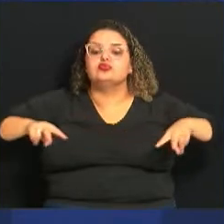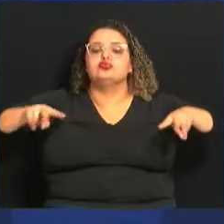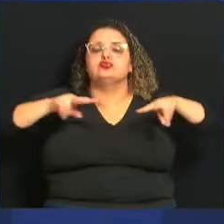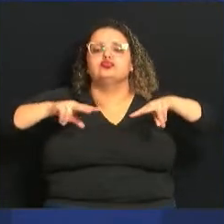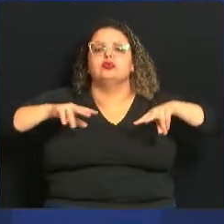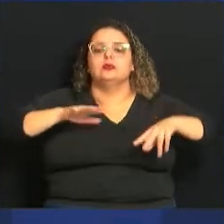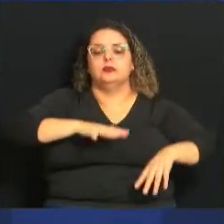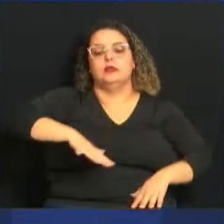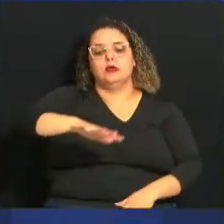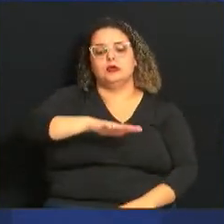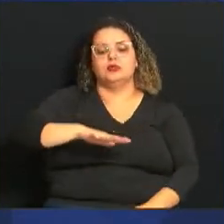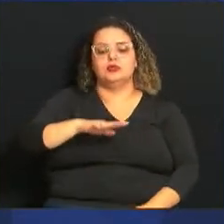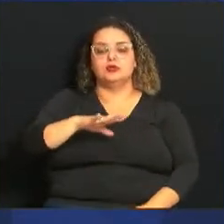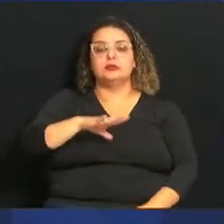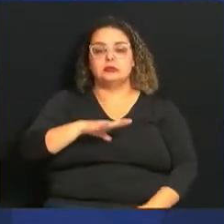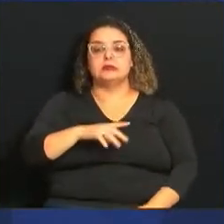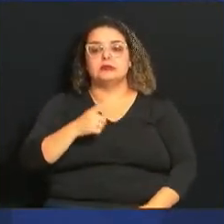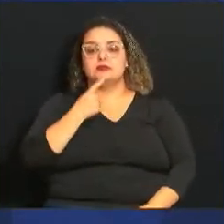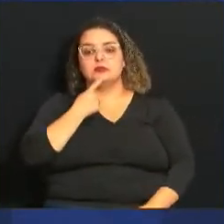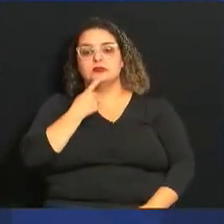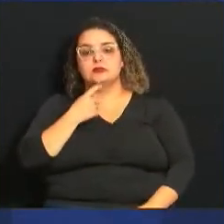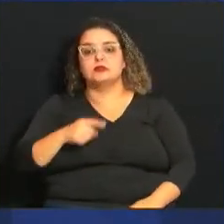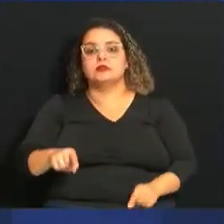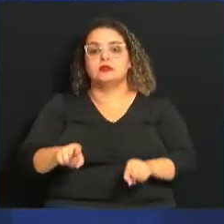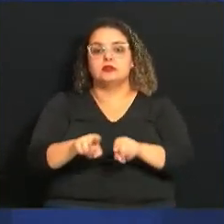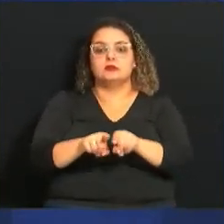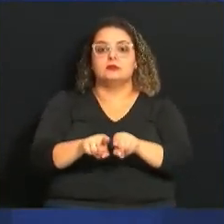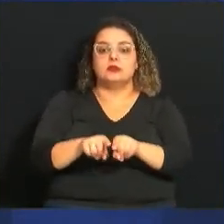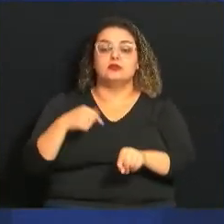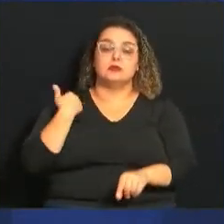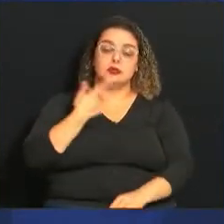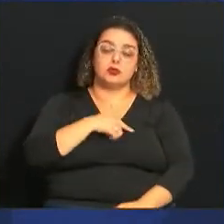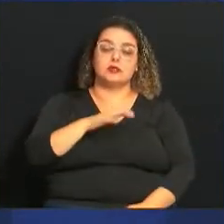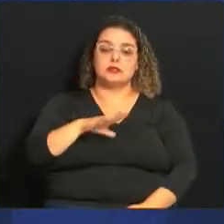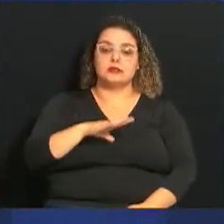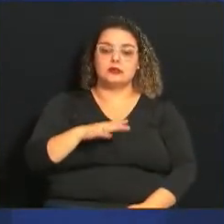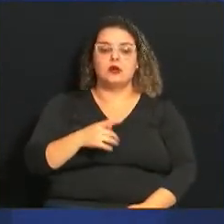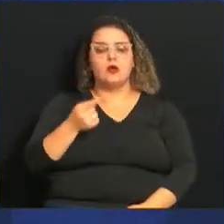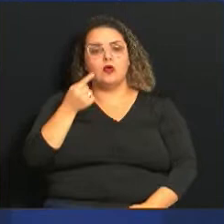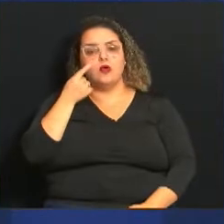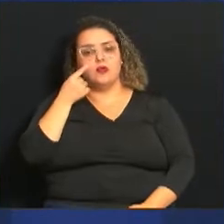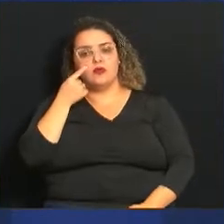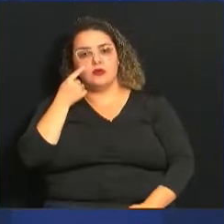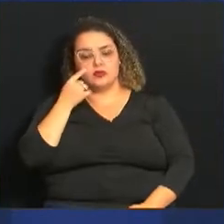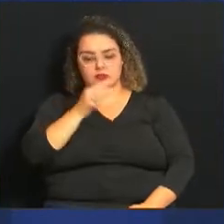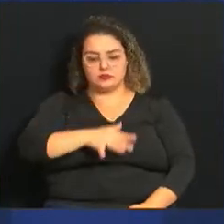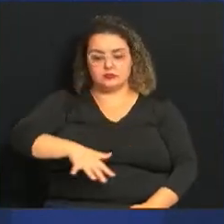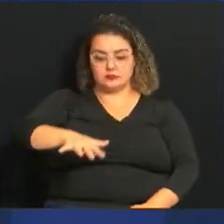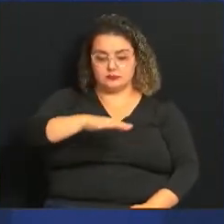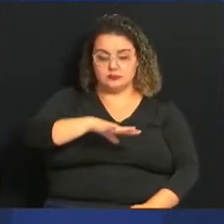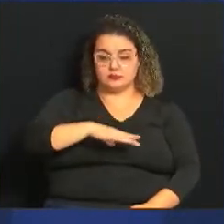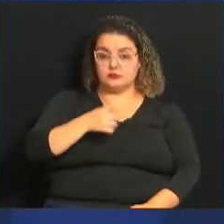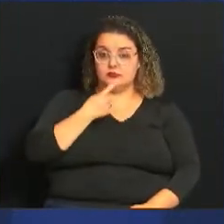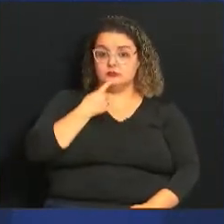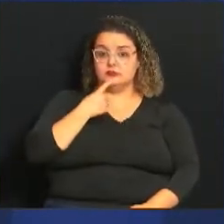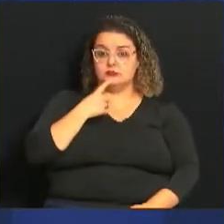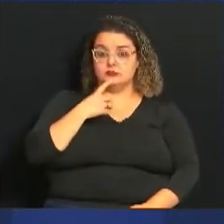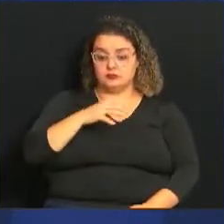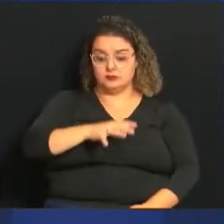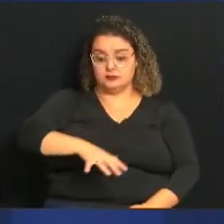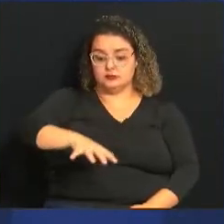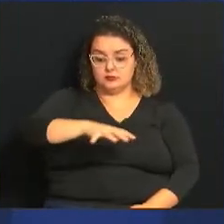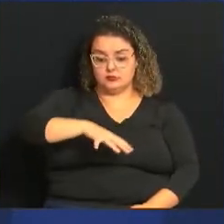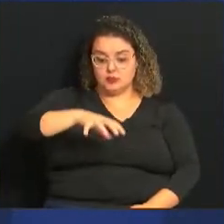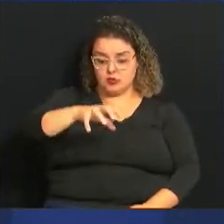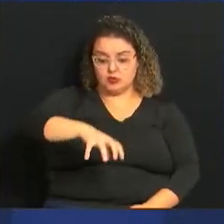de Campinas e também sobre aqui a nossa cidade. Olha só, a Regional Campinas, do Centro das Indústrias do Estado de